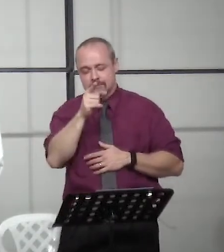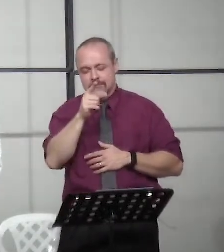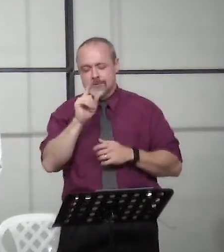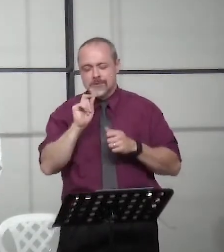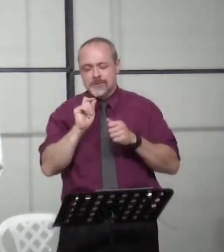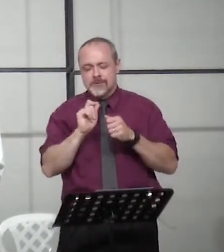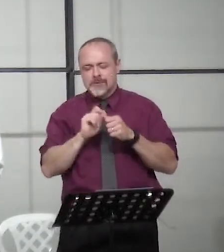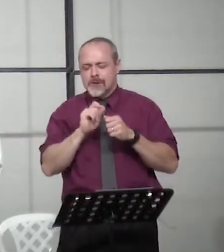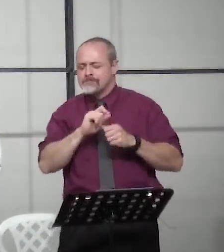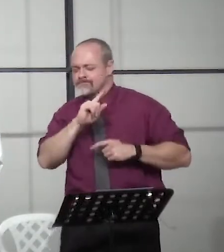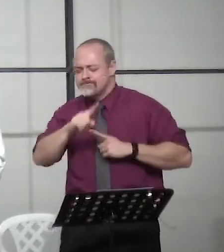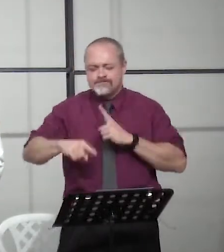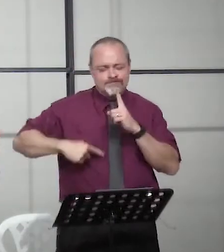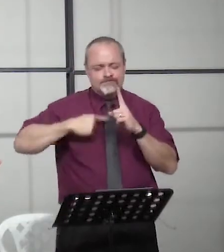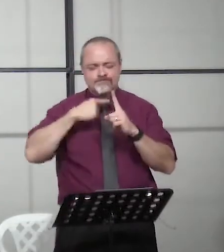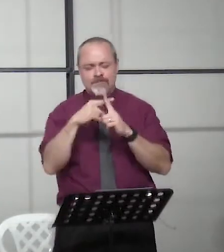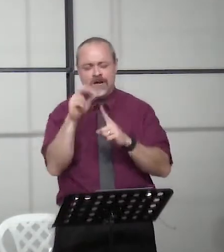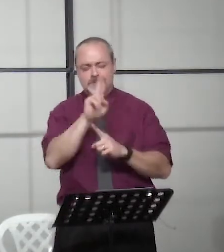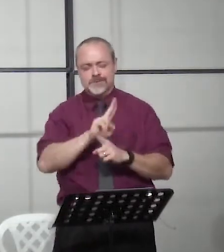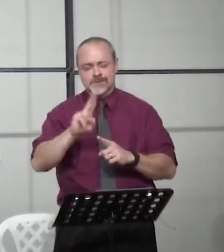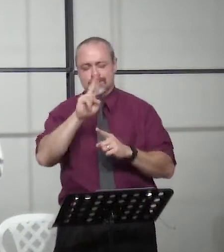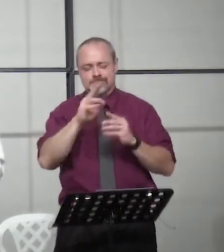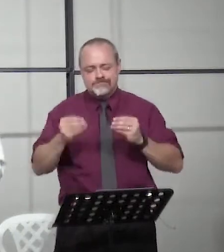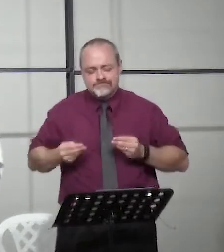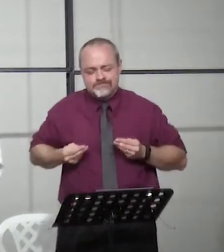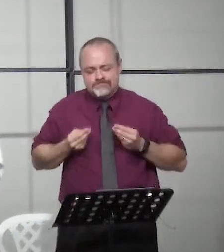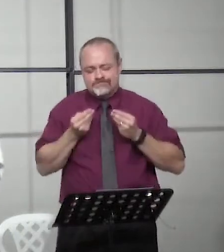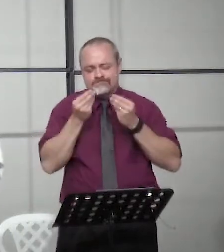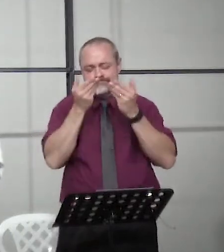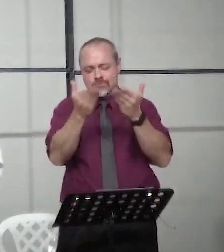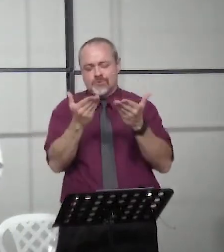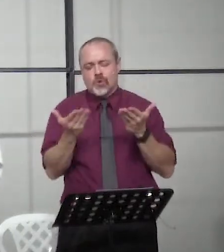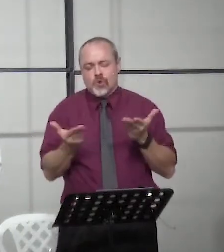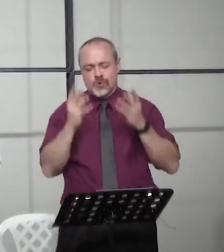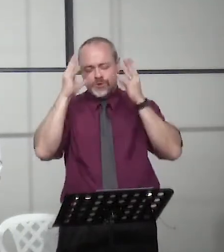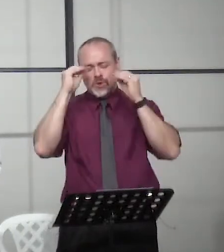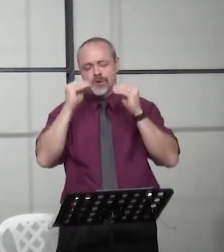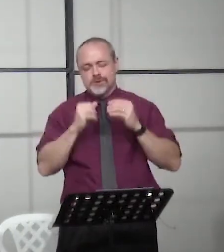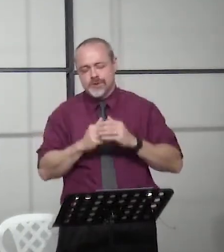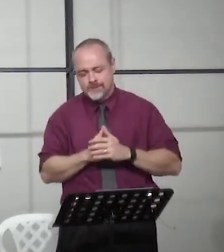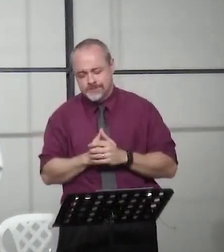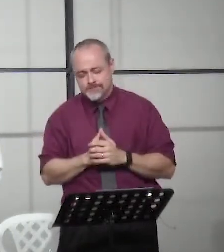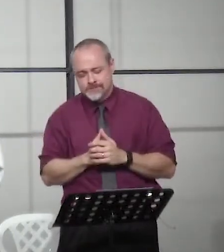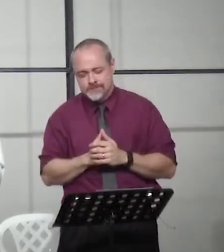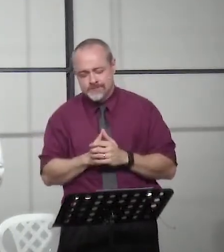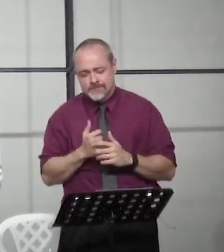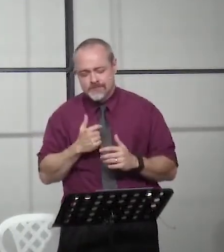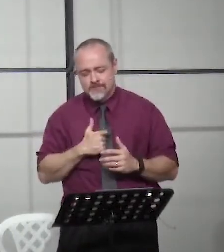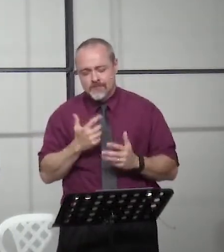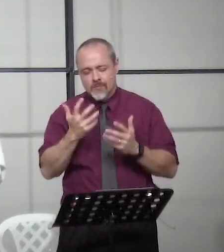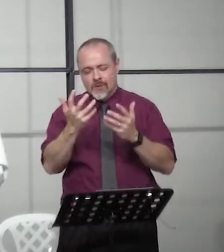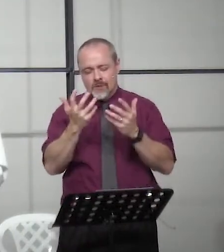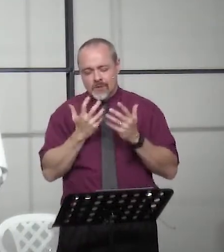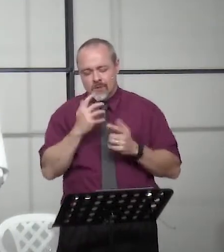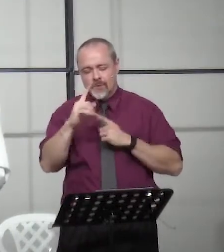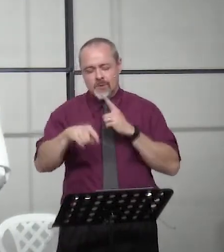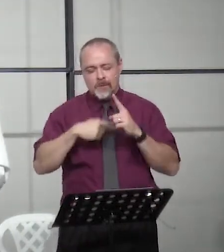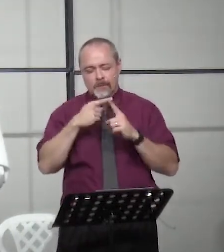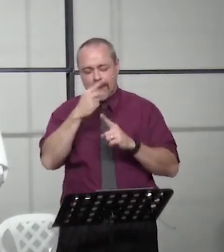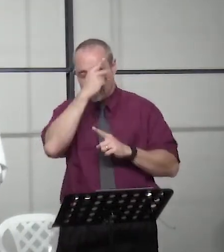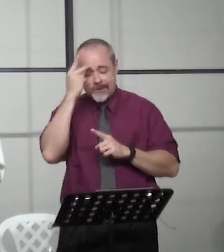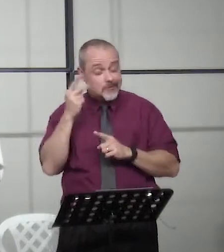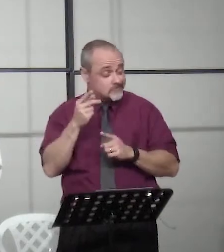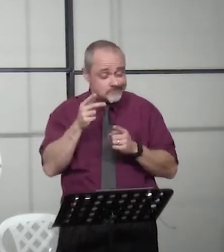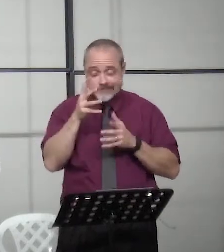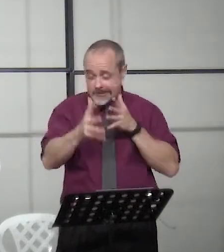fizeram o máximo para utilizar o que foi ensinado hoje à noite. E eu quero que mais pessoas aprendam Libras